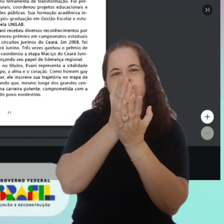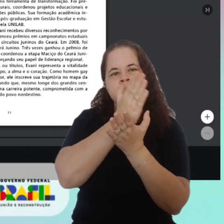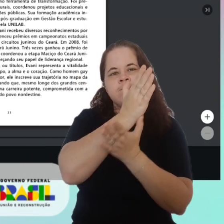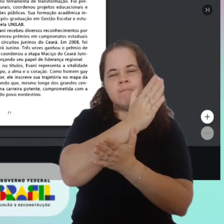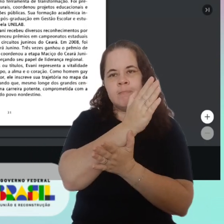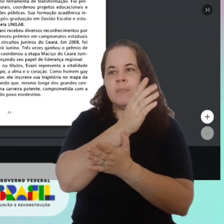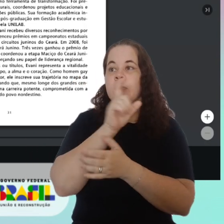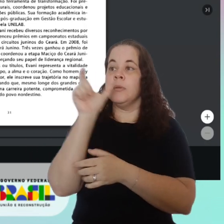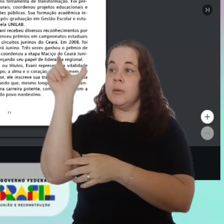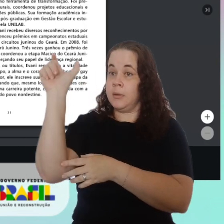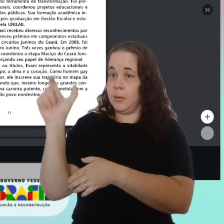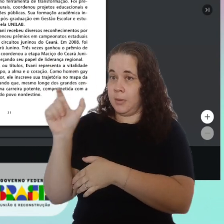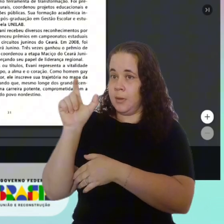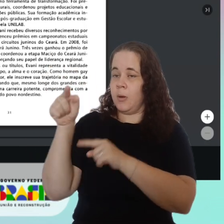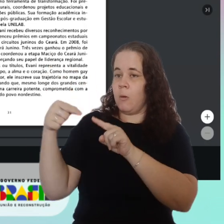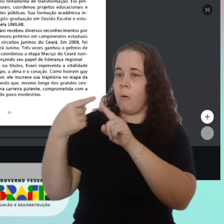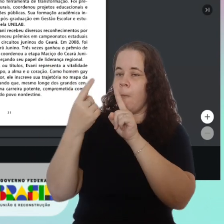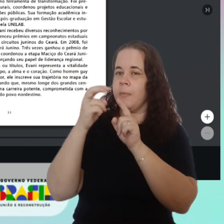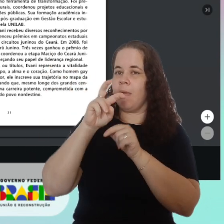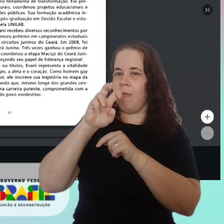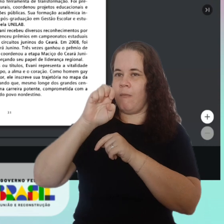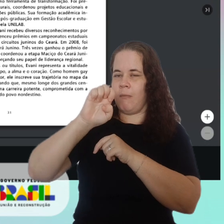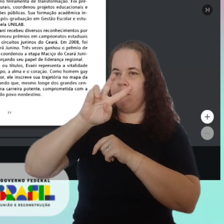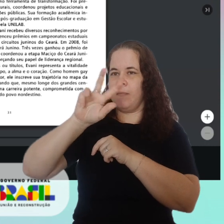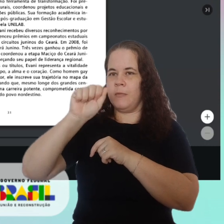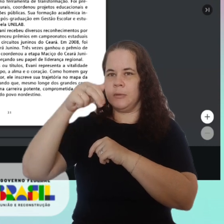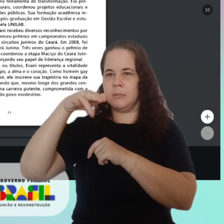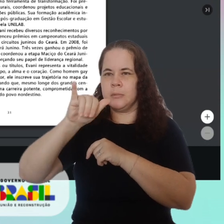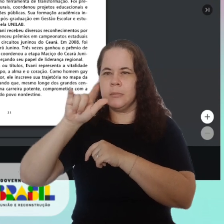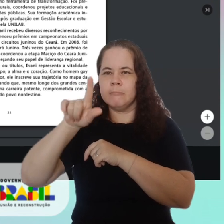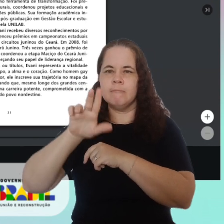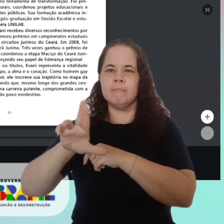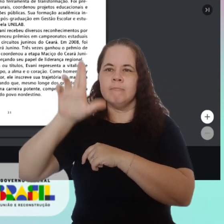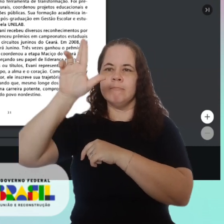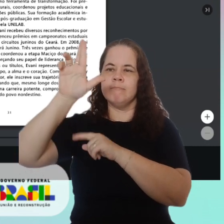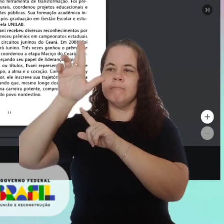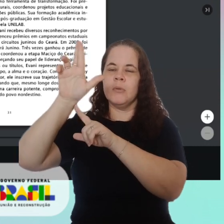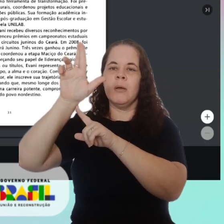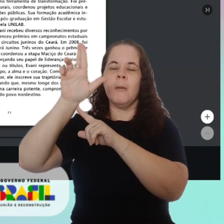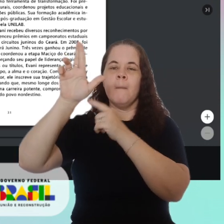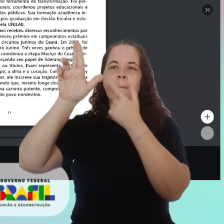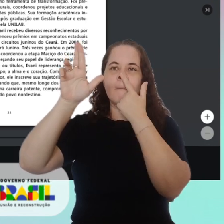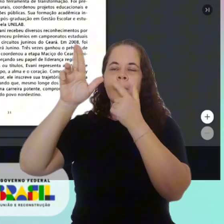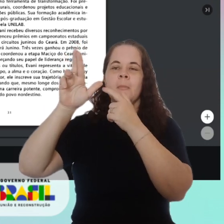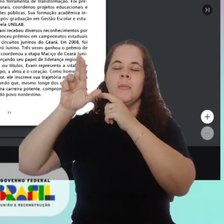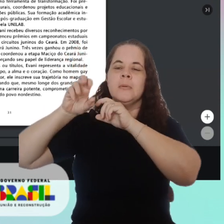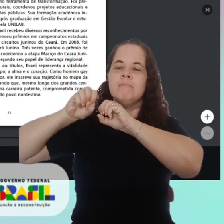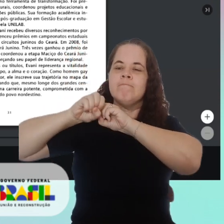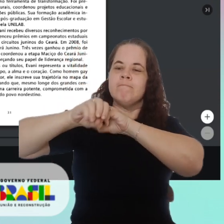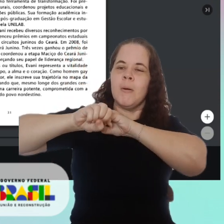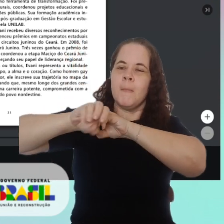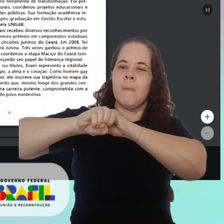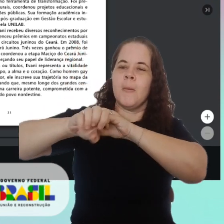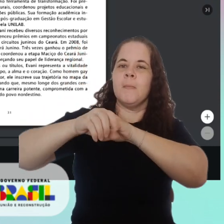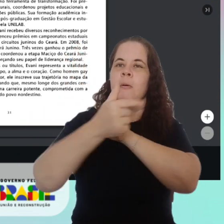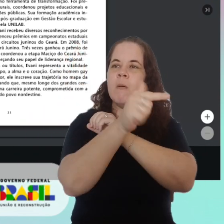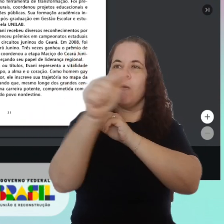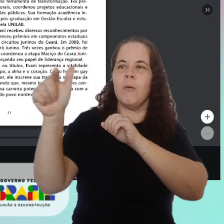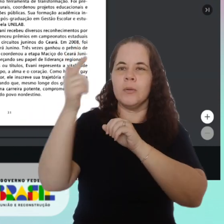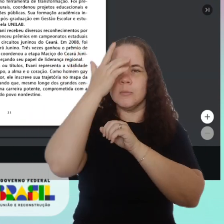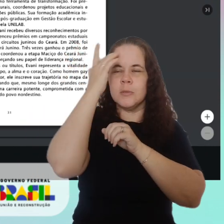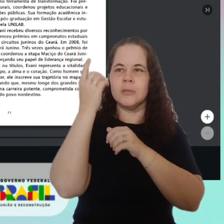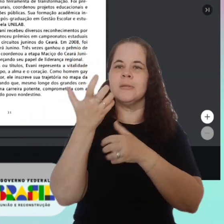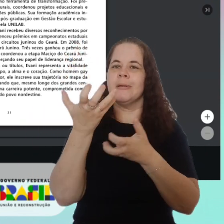como formador, inclusive, né, de gestores e de artistas lá em Baturité. E é uma pessoa que eu